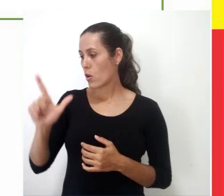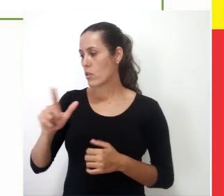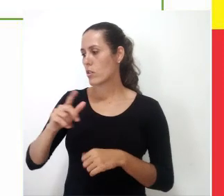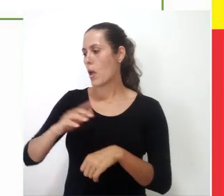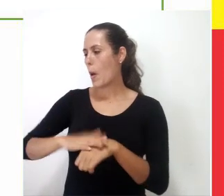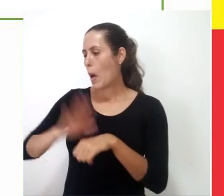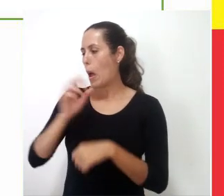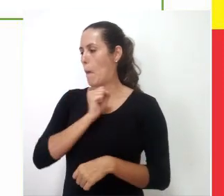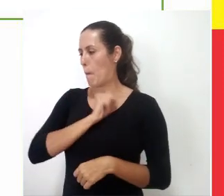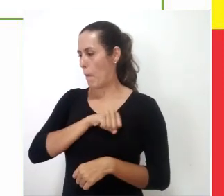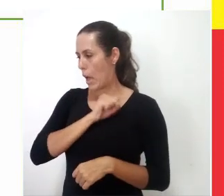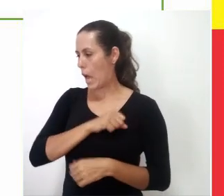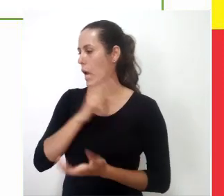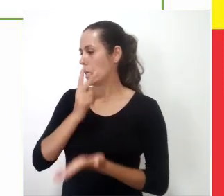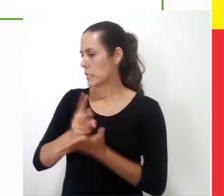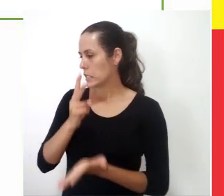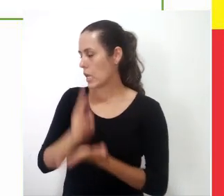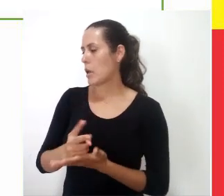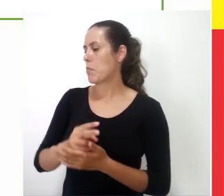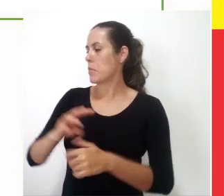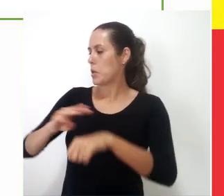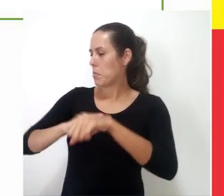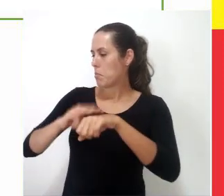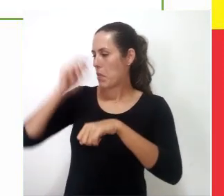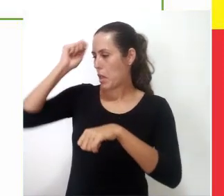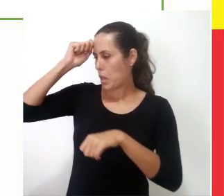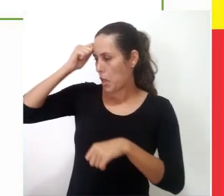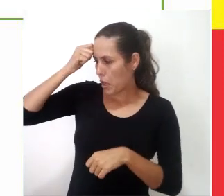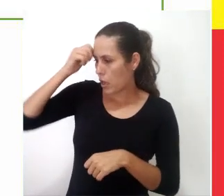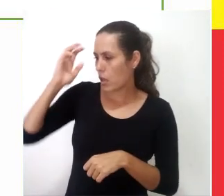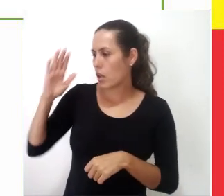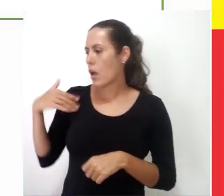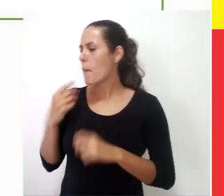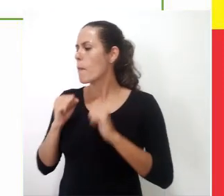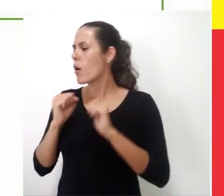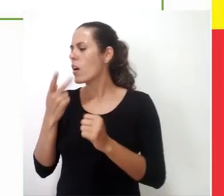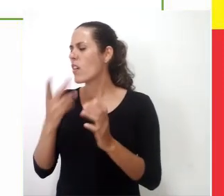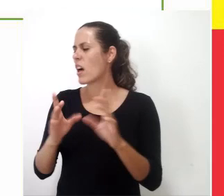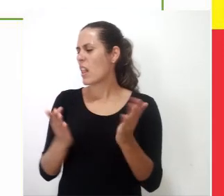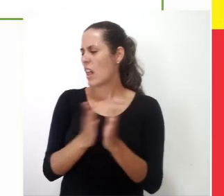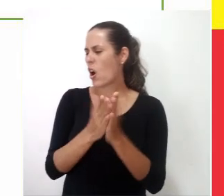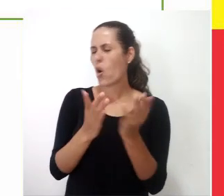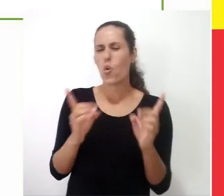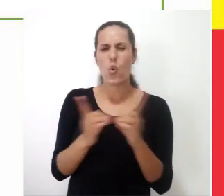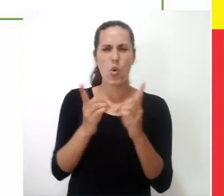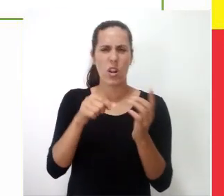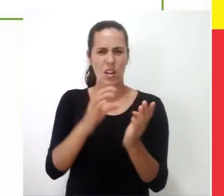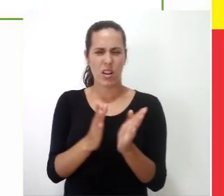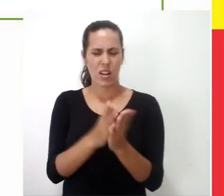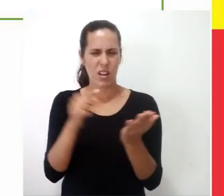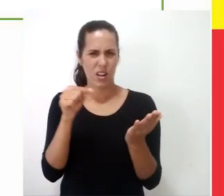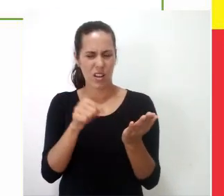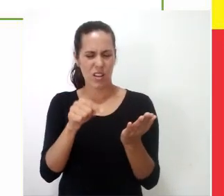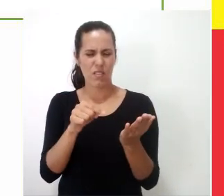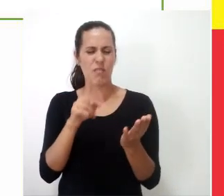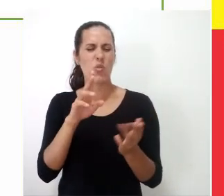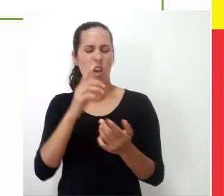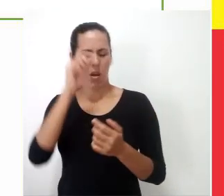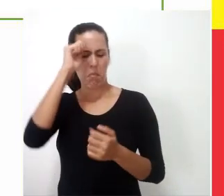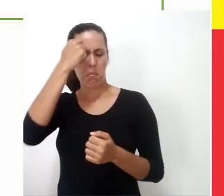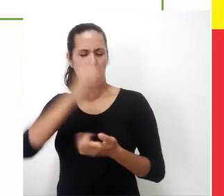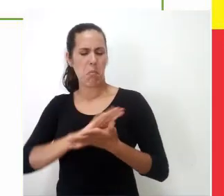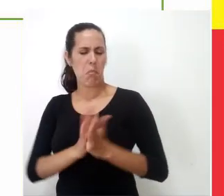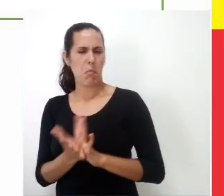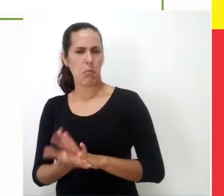azuis, enquanto as más são sempre morenas ou negras. Podemos dizer que o livro X é racista. Agora aí